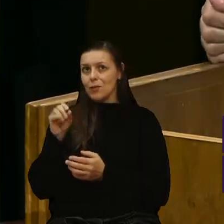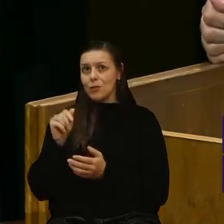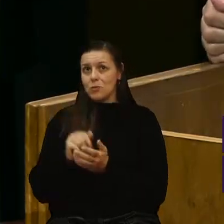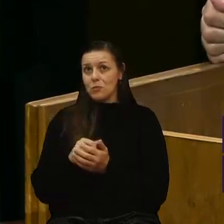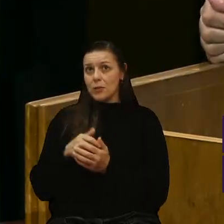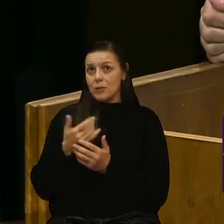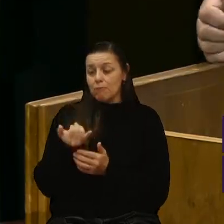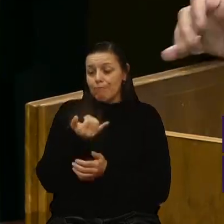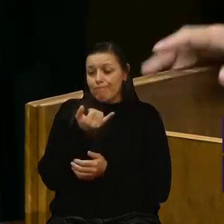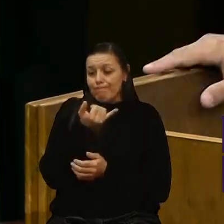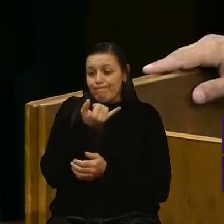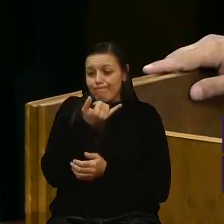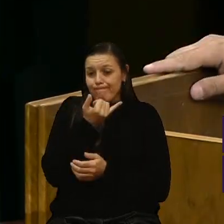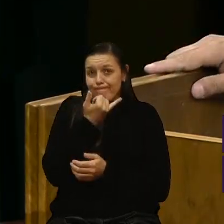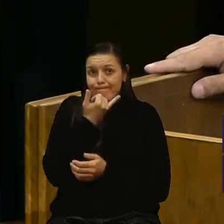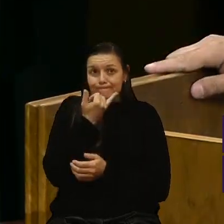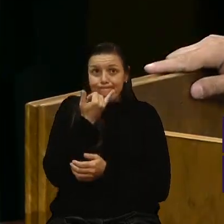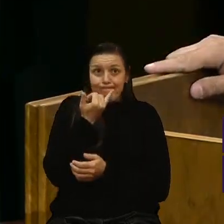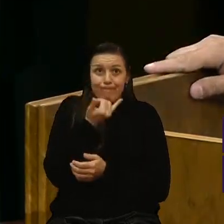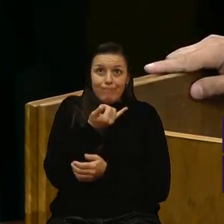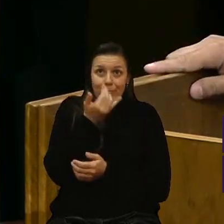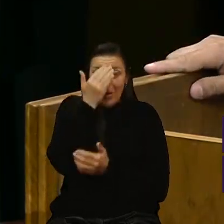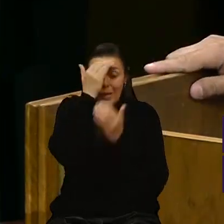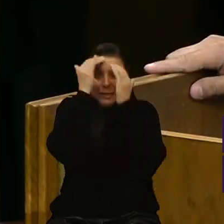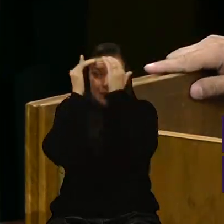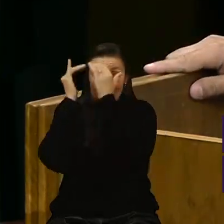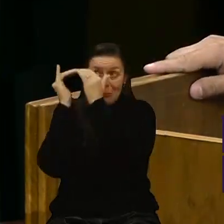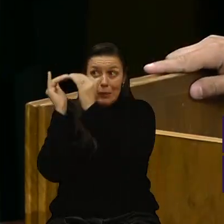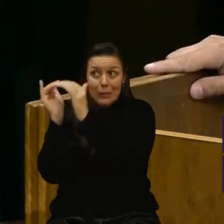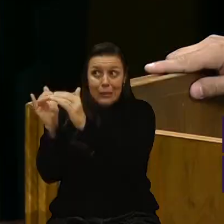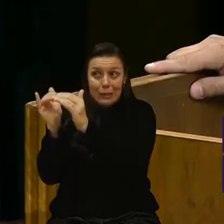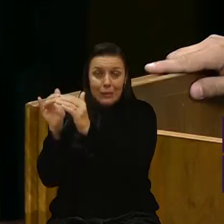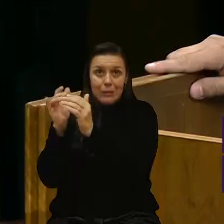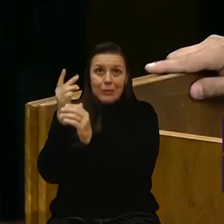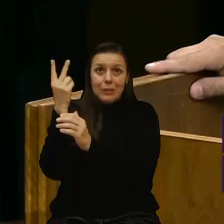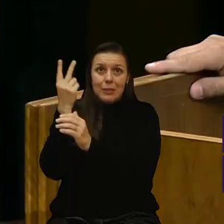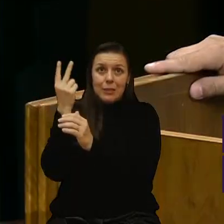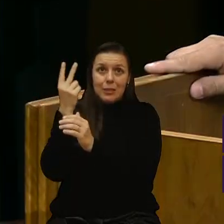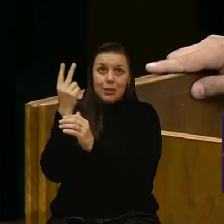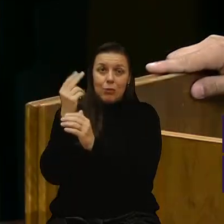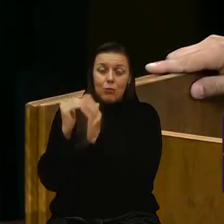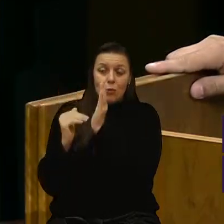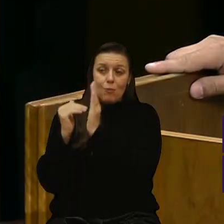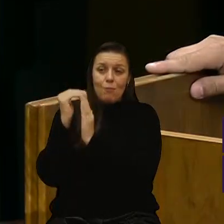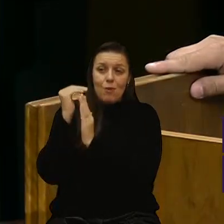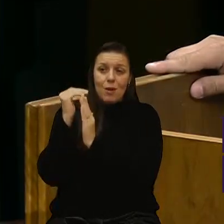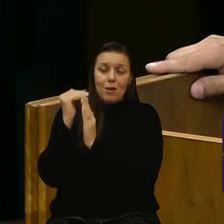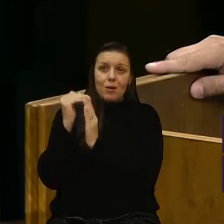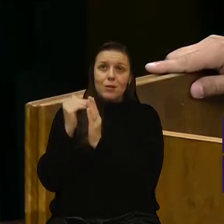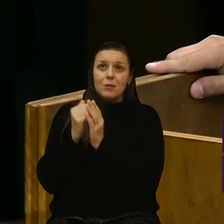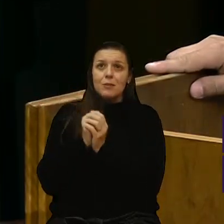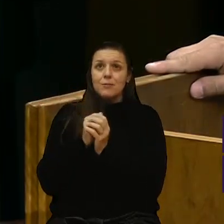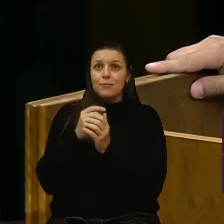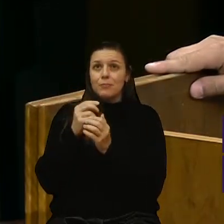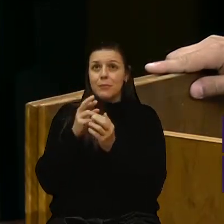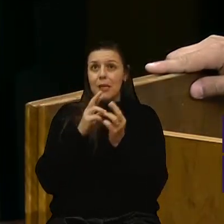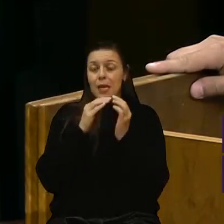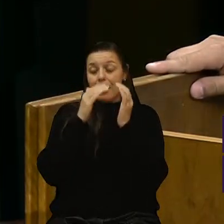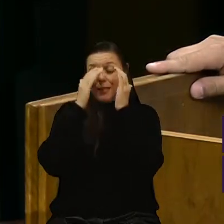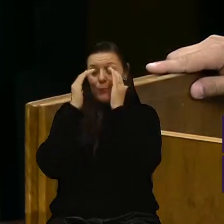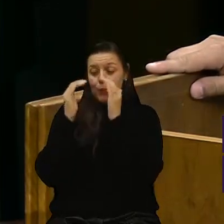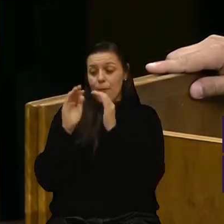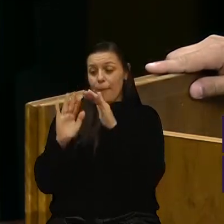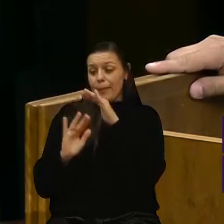o meu respeito por Jaquirana e Cambará, mas nós estamos falando do segundo maior orçamento do Estado do Rio Grande do Sul. E aqui se responsabiliza os